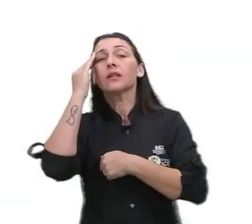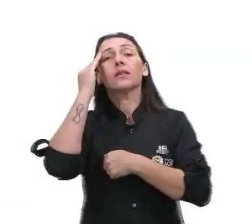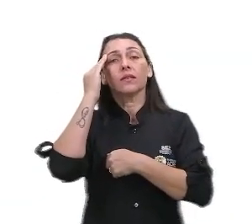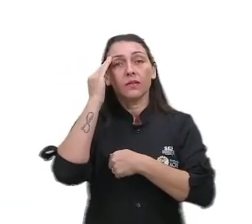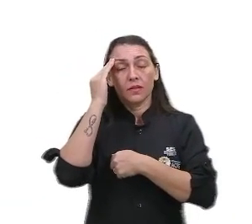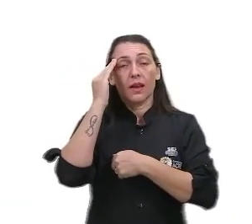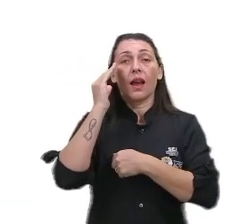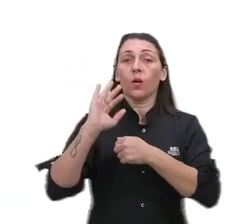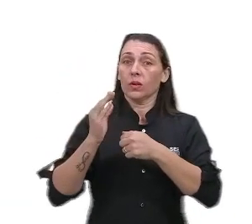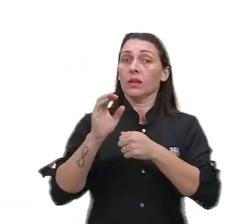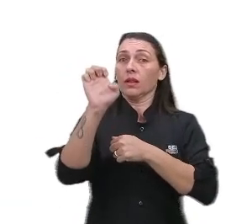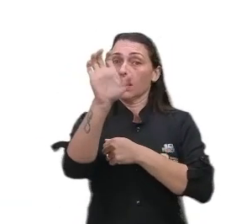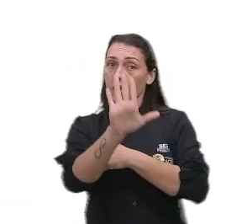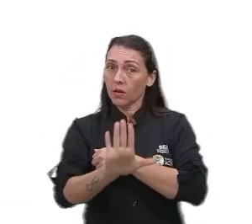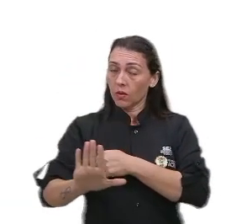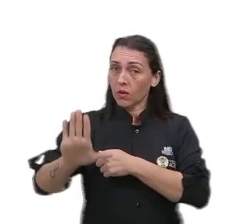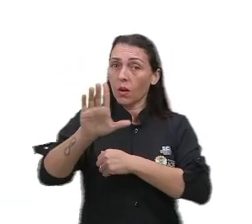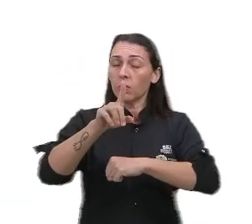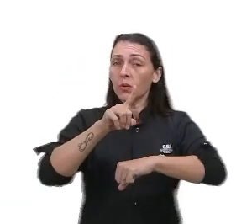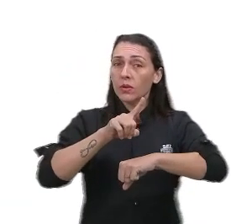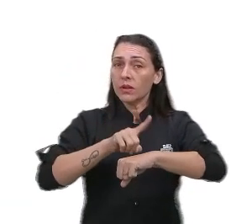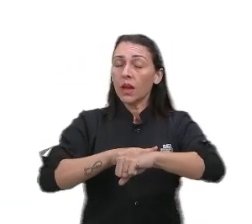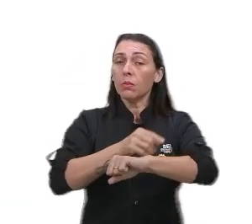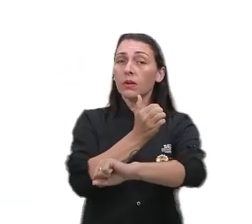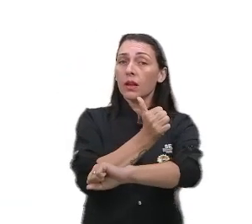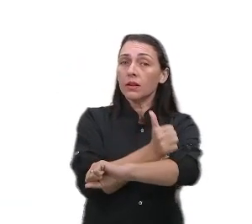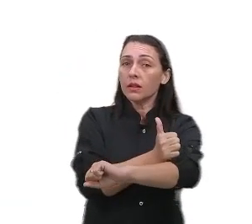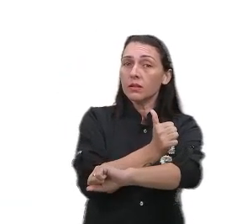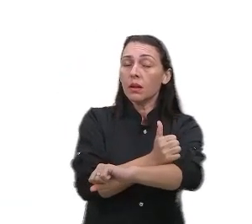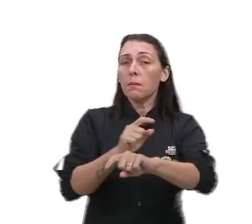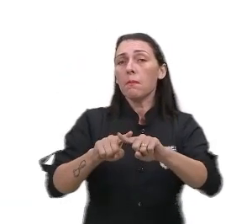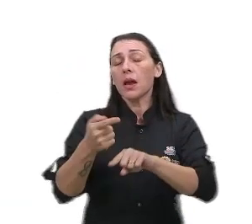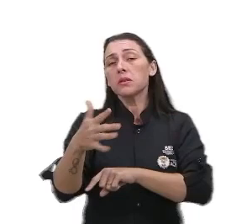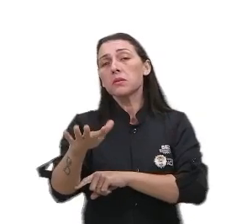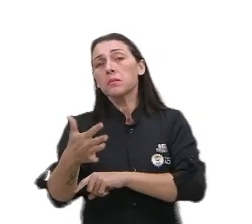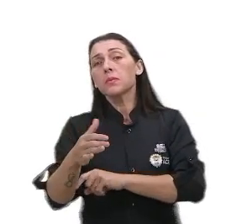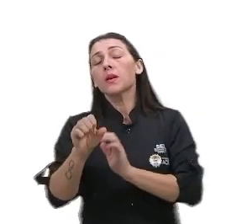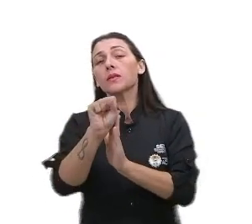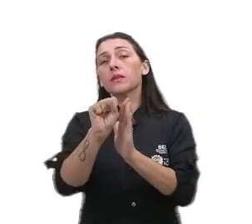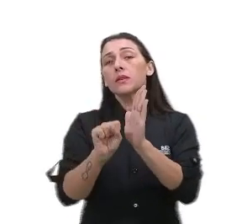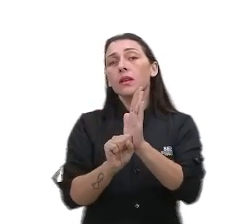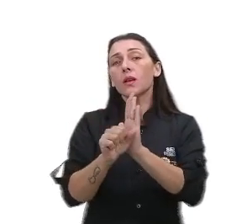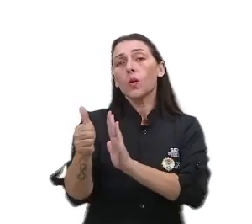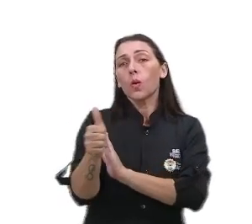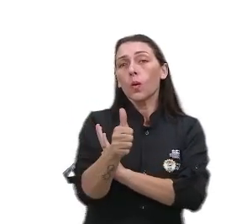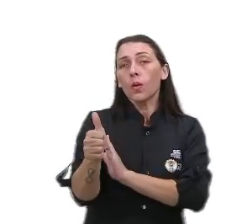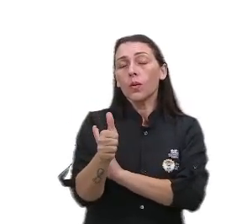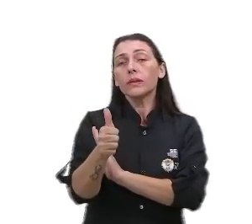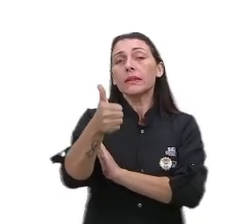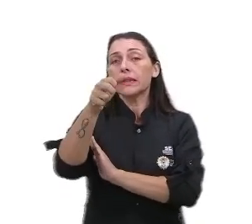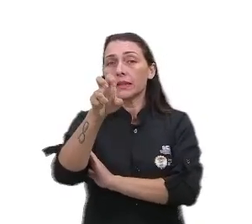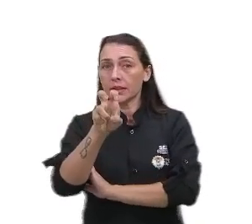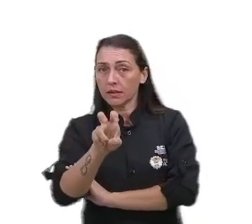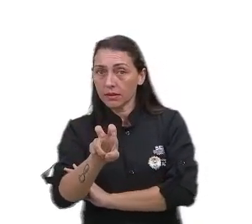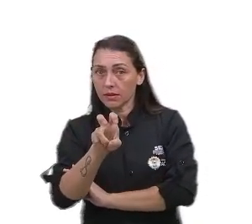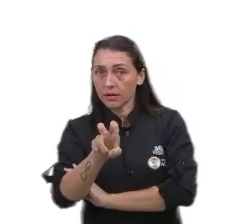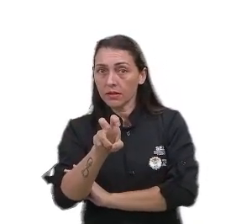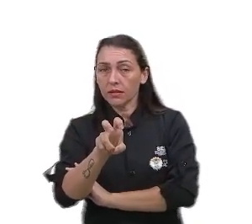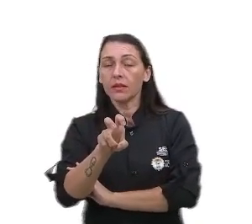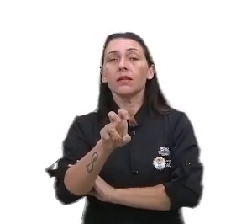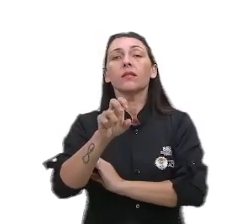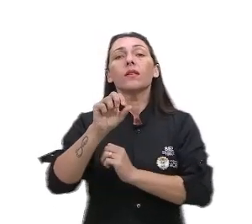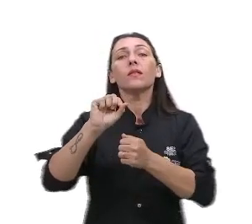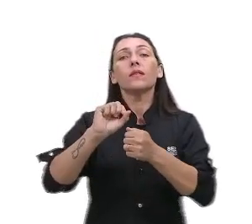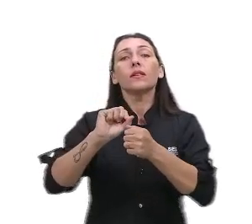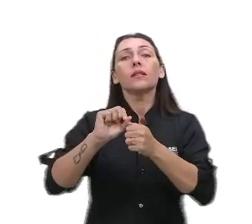se desenvolver na Europa durante a Idade Média, mais ou menos aí entre os séculos 11 e 15, e ele vai